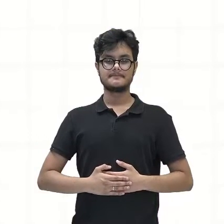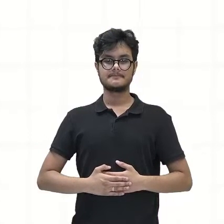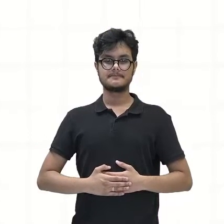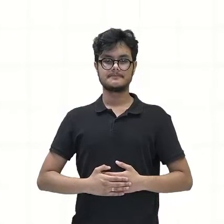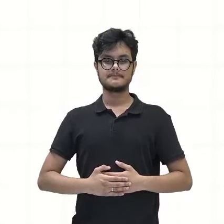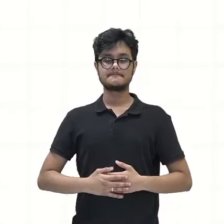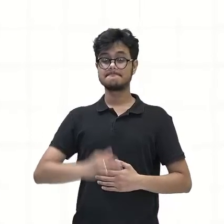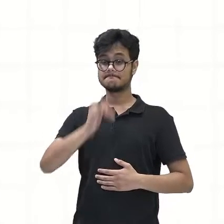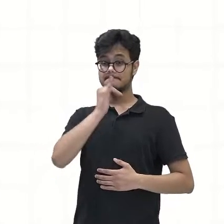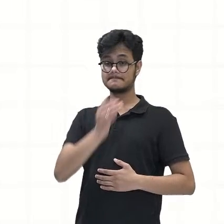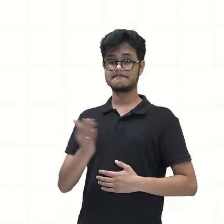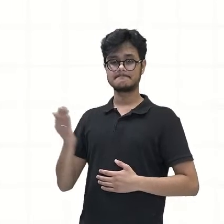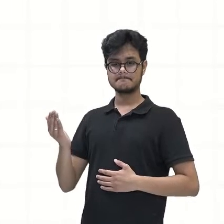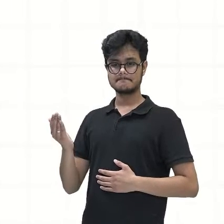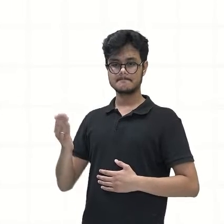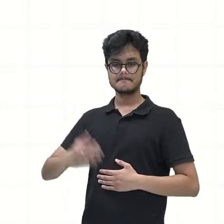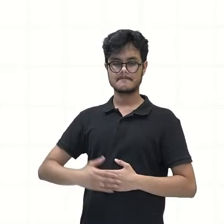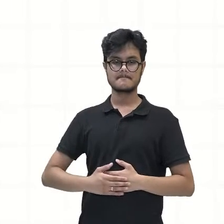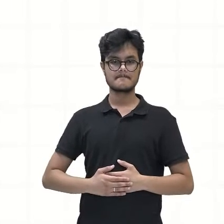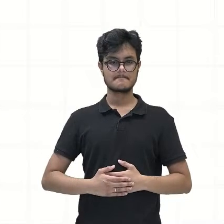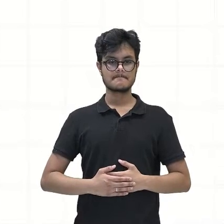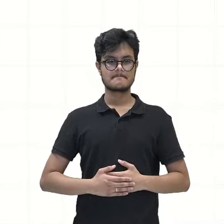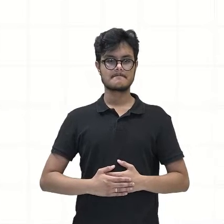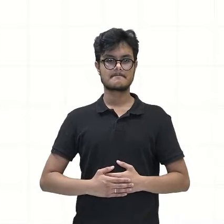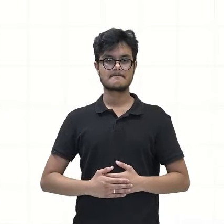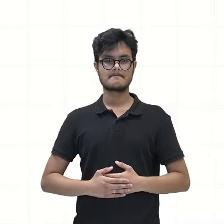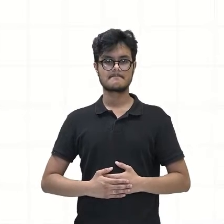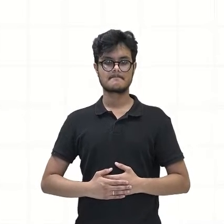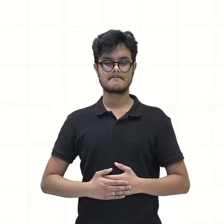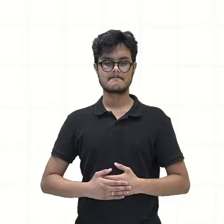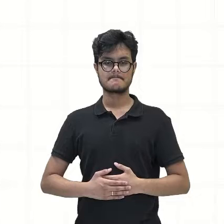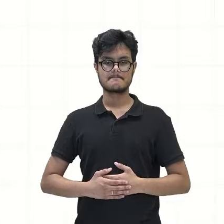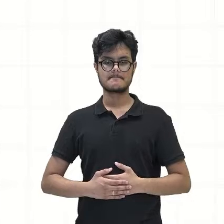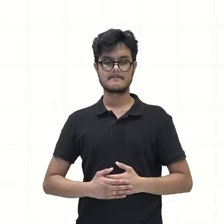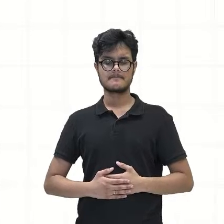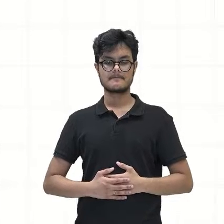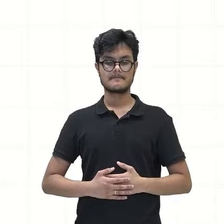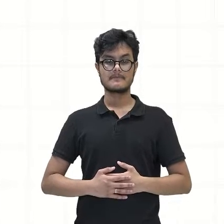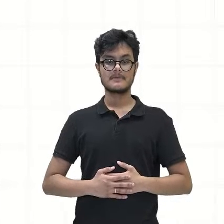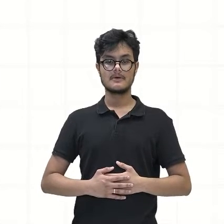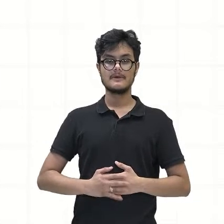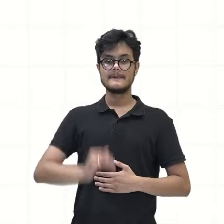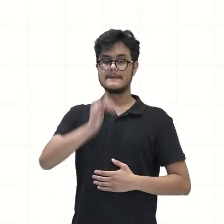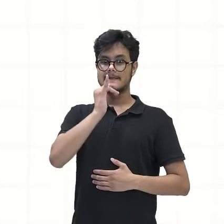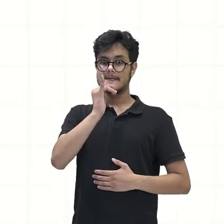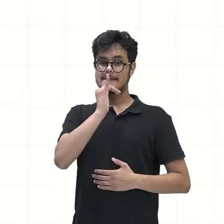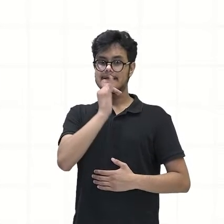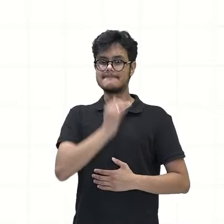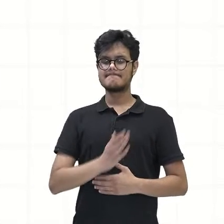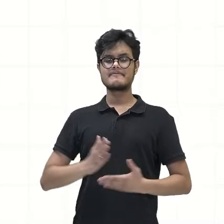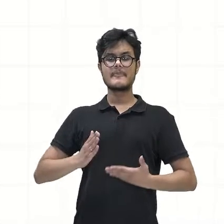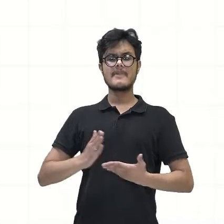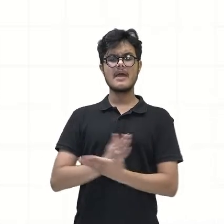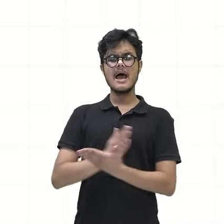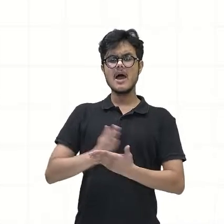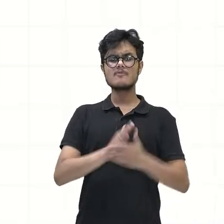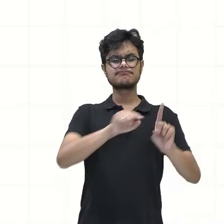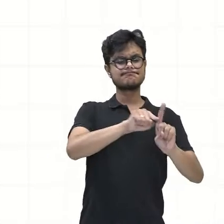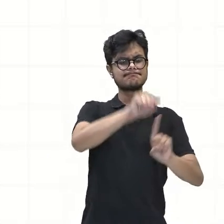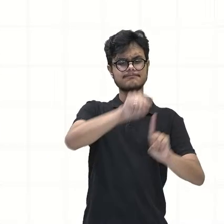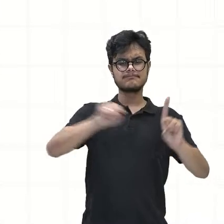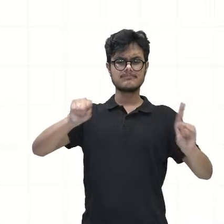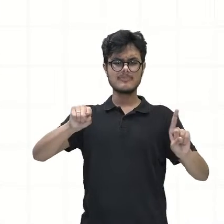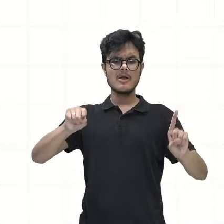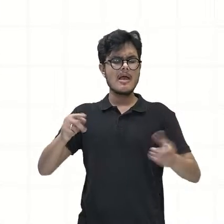tela. Então, às vezes nós podemos pegar escalas inapropriadas.